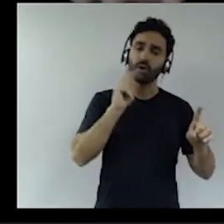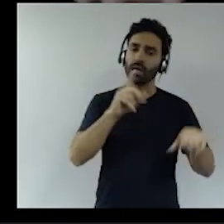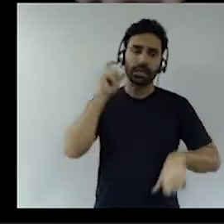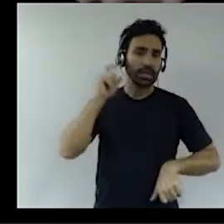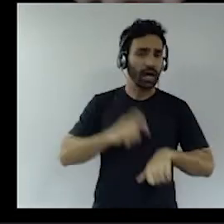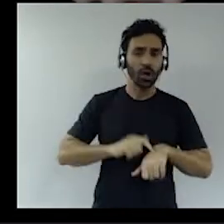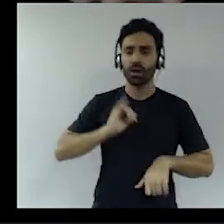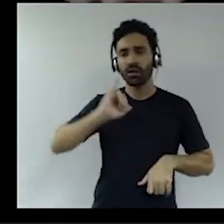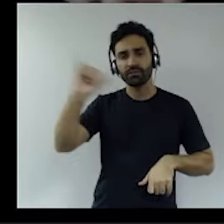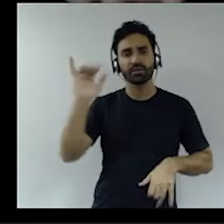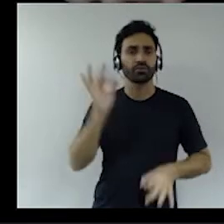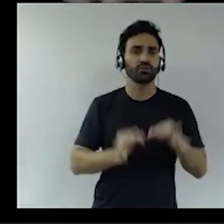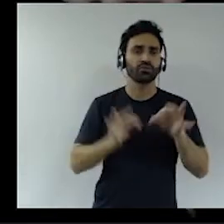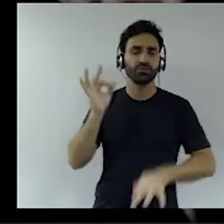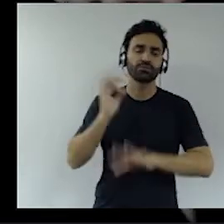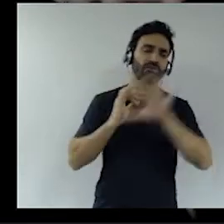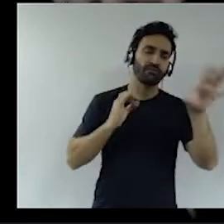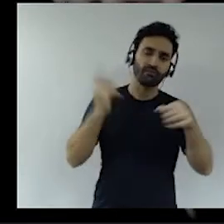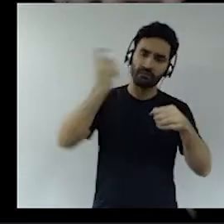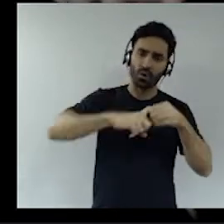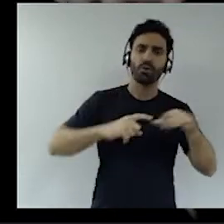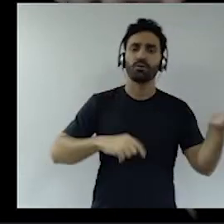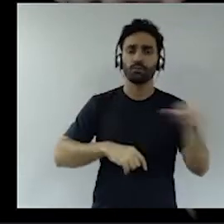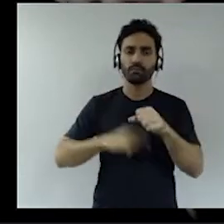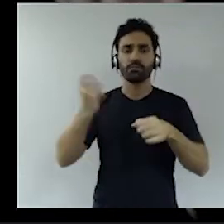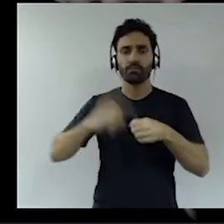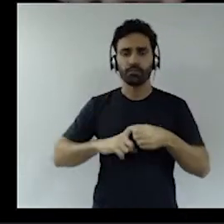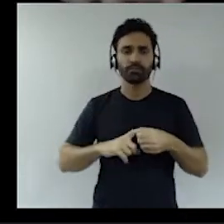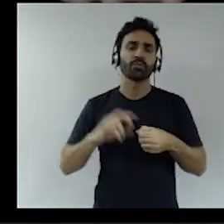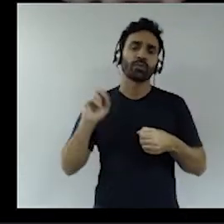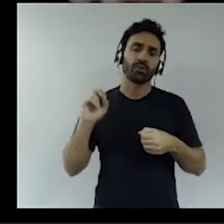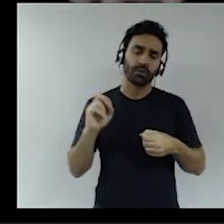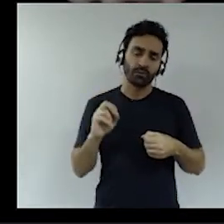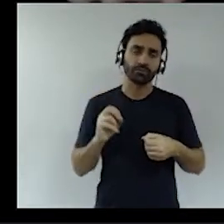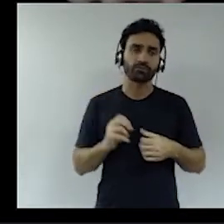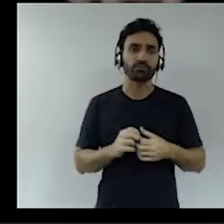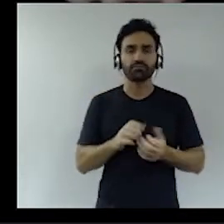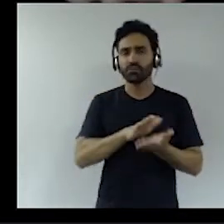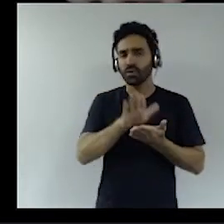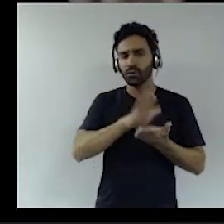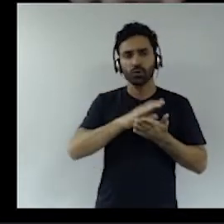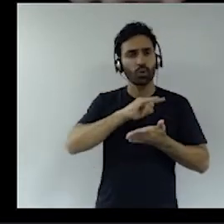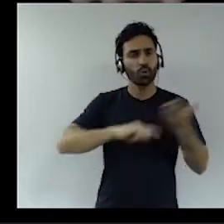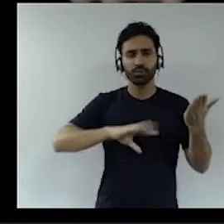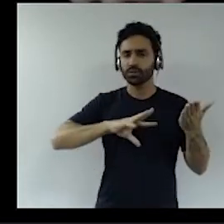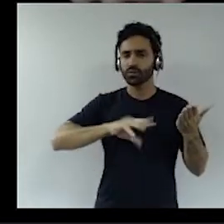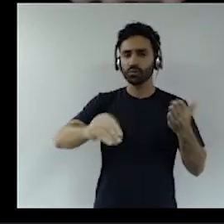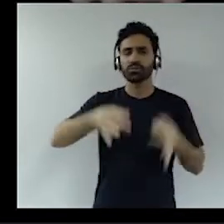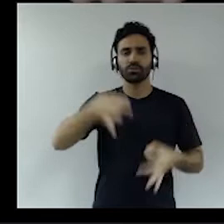doméstica. Expedição de mandados de prisão, alvará de soltura, todos esses